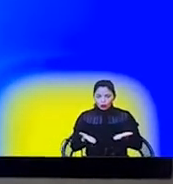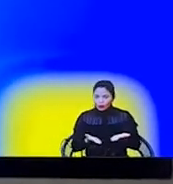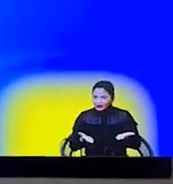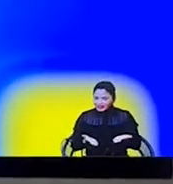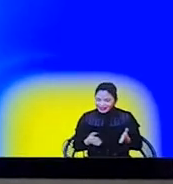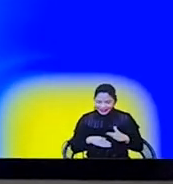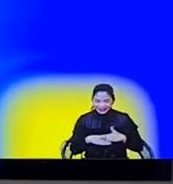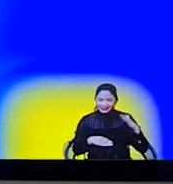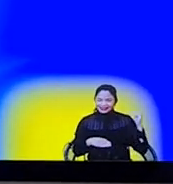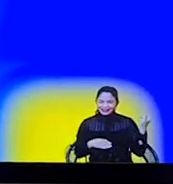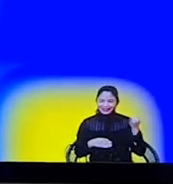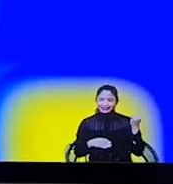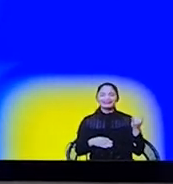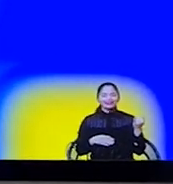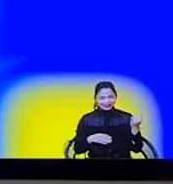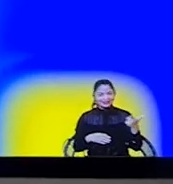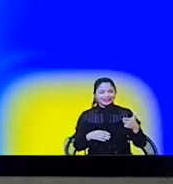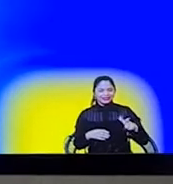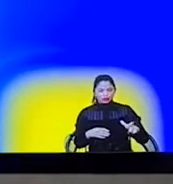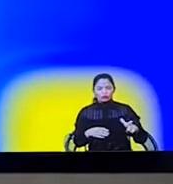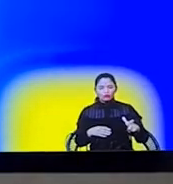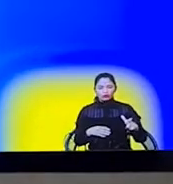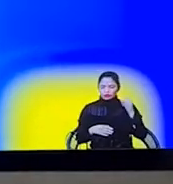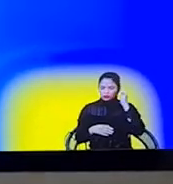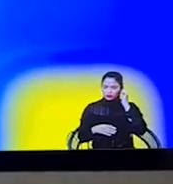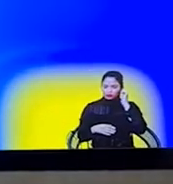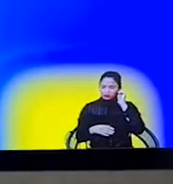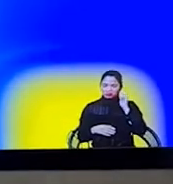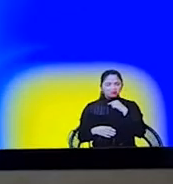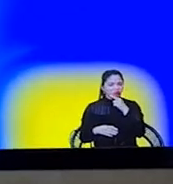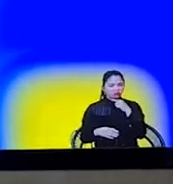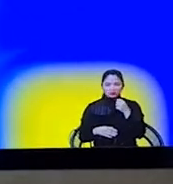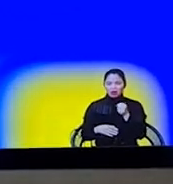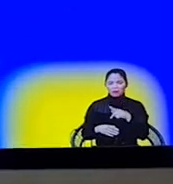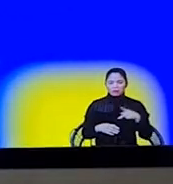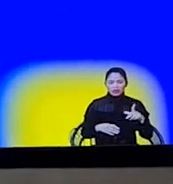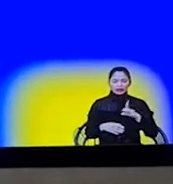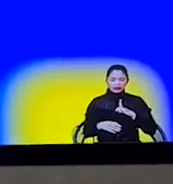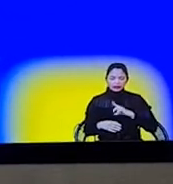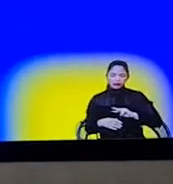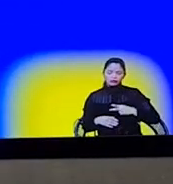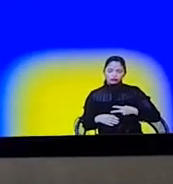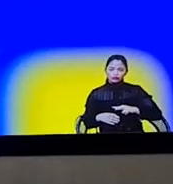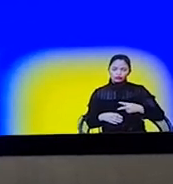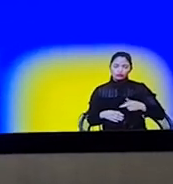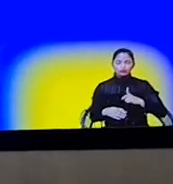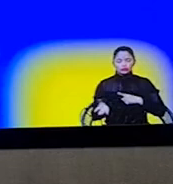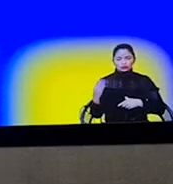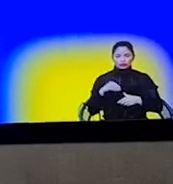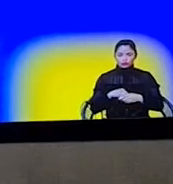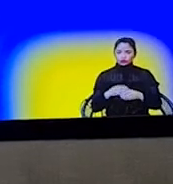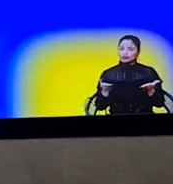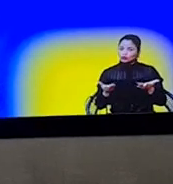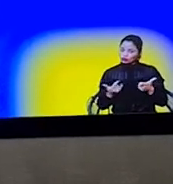bolo, de novo, nenhuma plataforma tem essa variável dentro da política. E aqui eu puxo o gancho